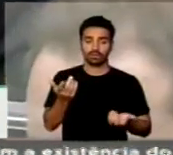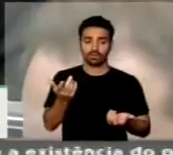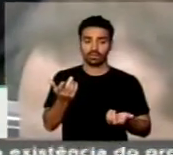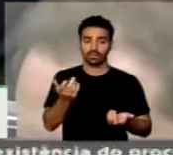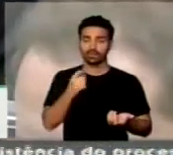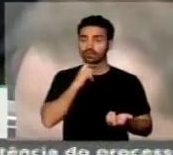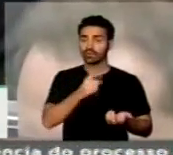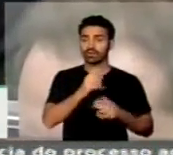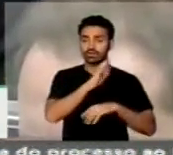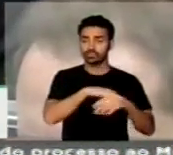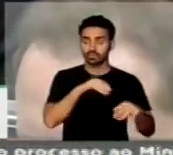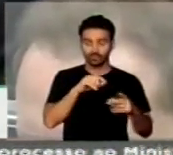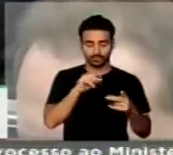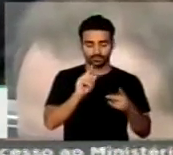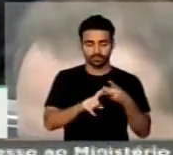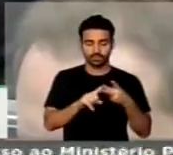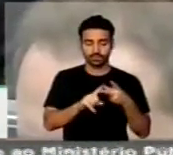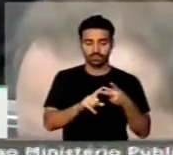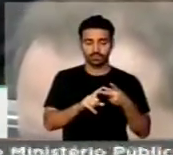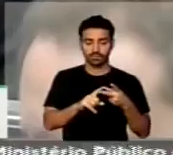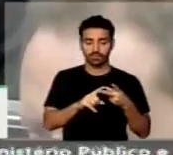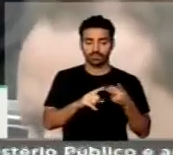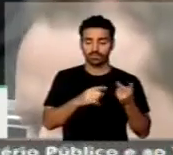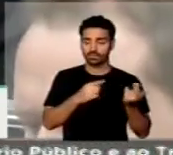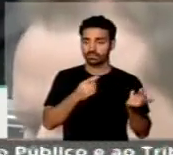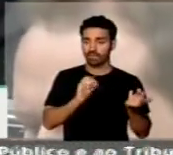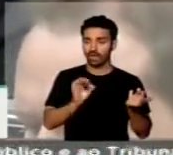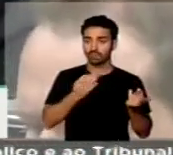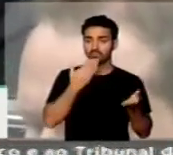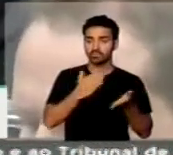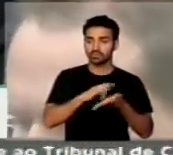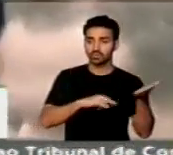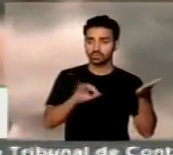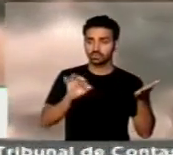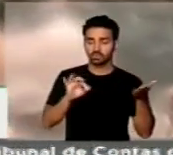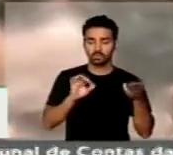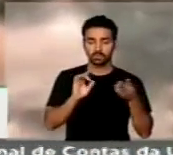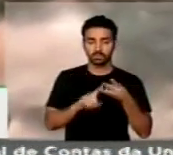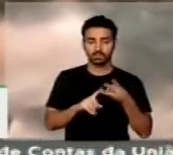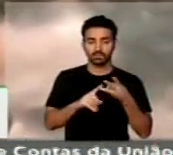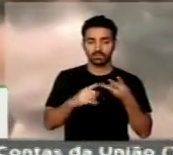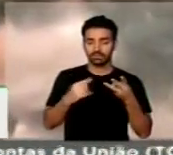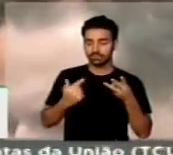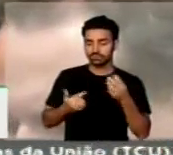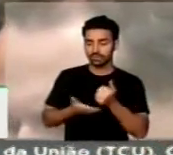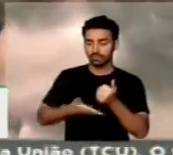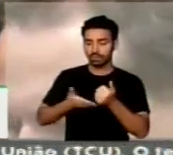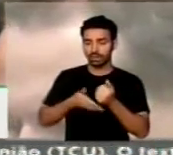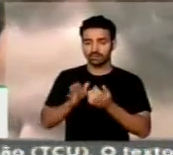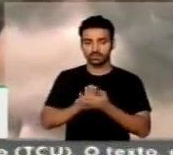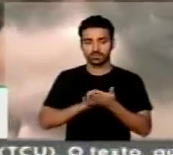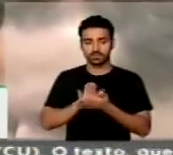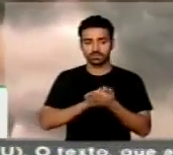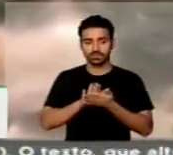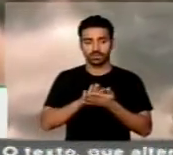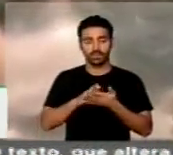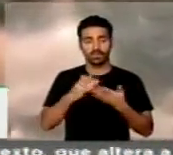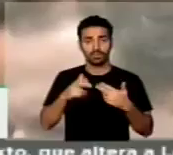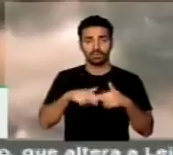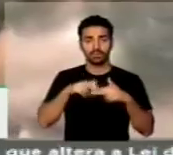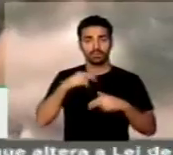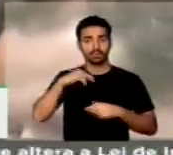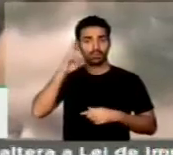convocação, não havia um pedido sequer, nós não tínhamos nenhum elemento. E eu lembro que